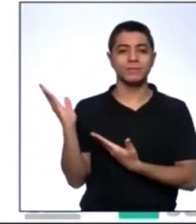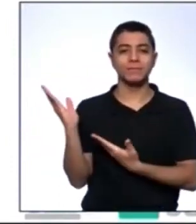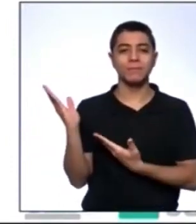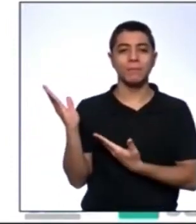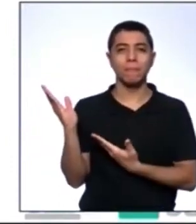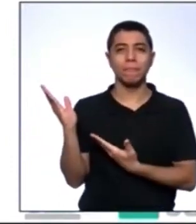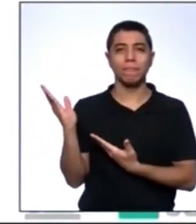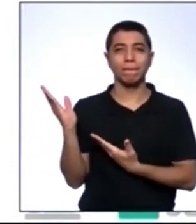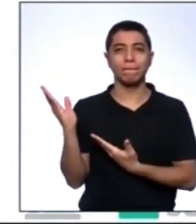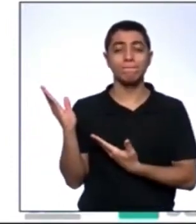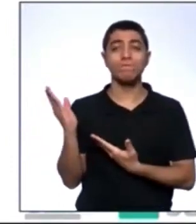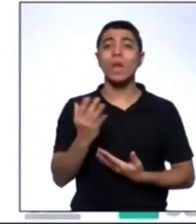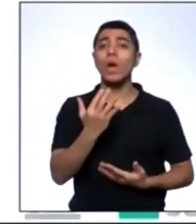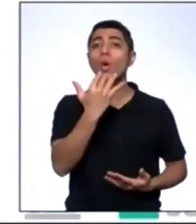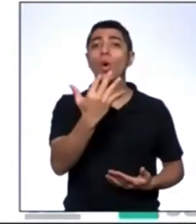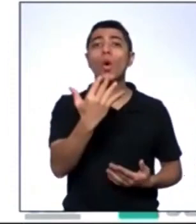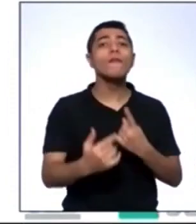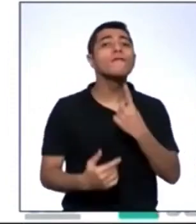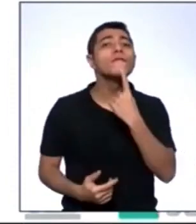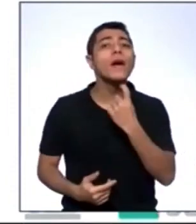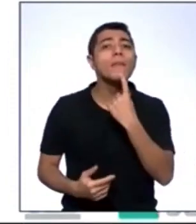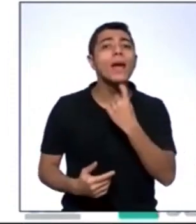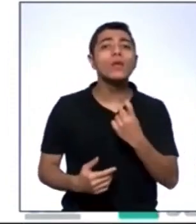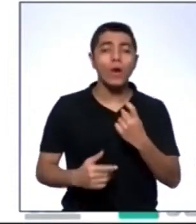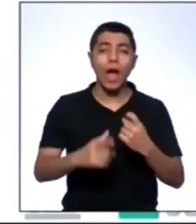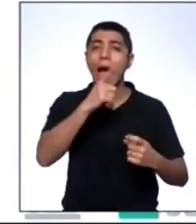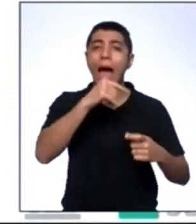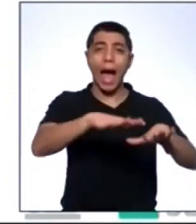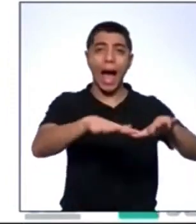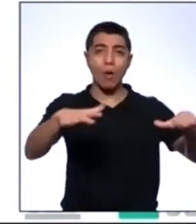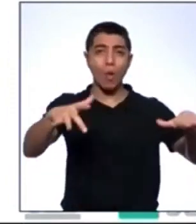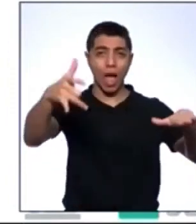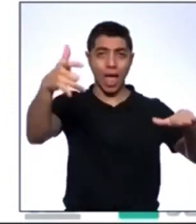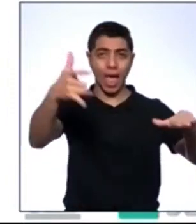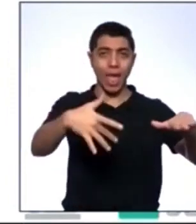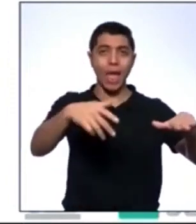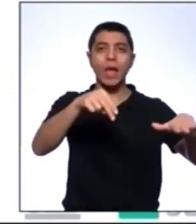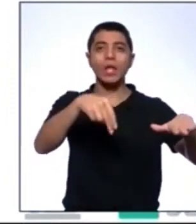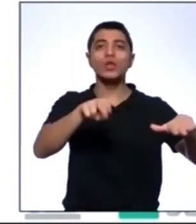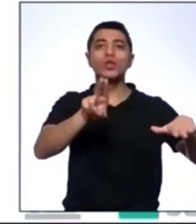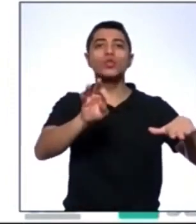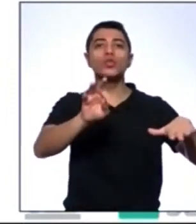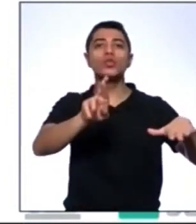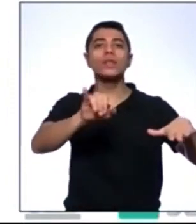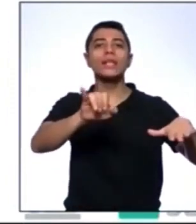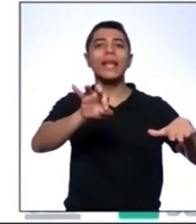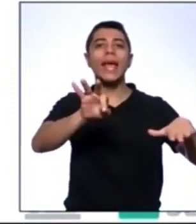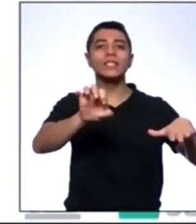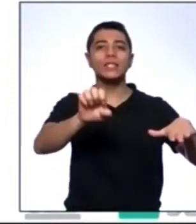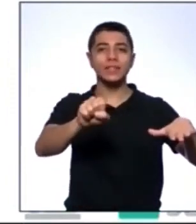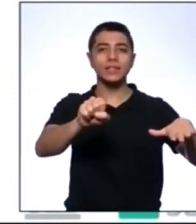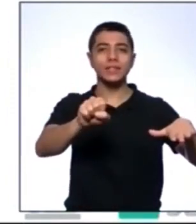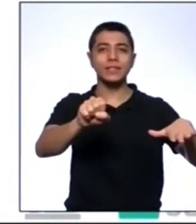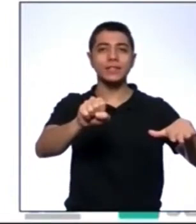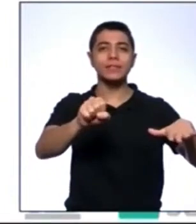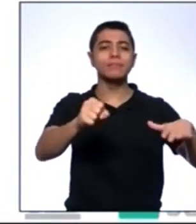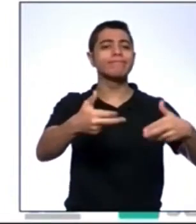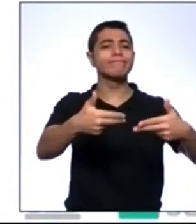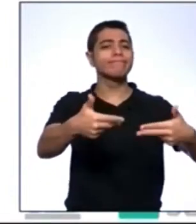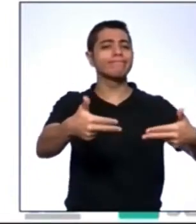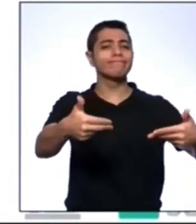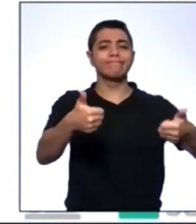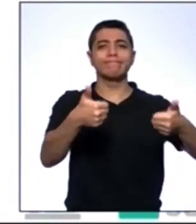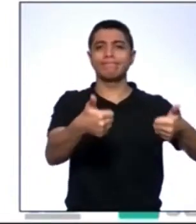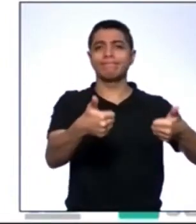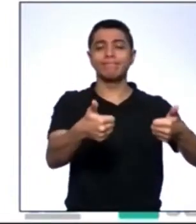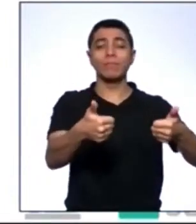representam a quantidade normal de nutrientes que tem na água. Repara que as bactérias decompositoras que estão nesse ambiente é